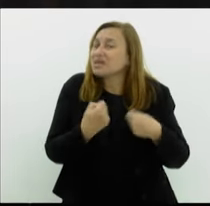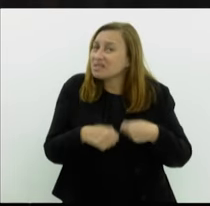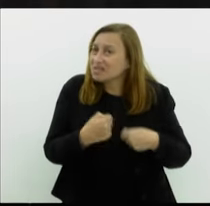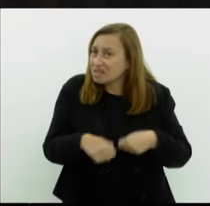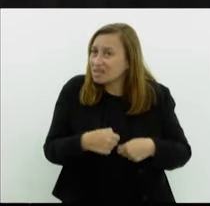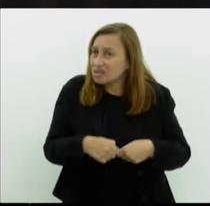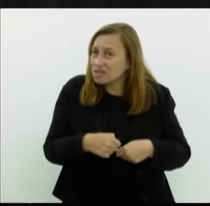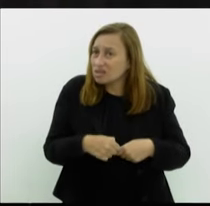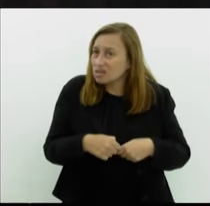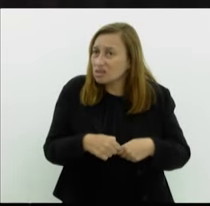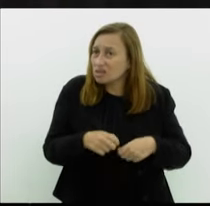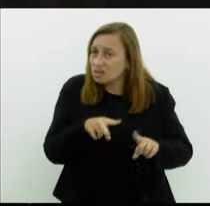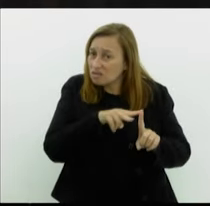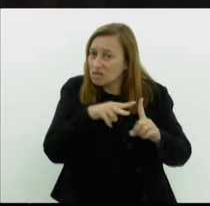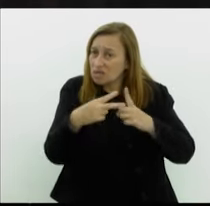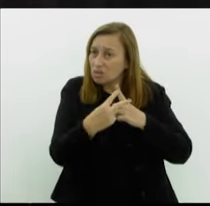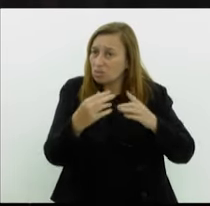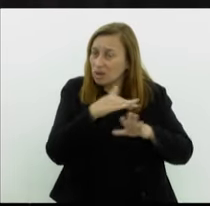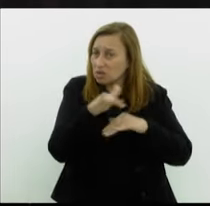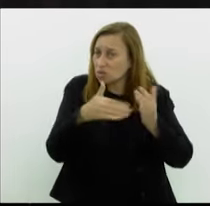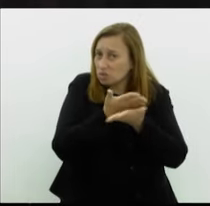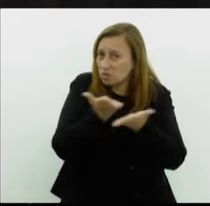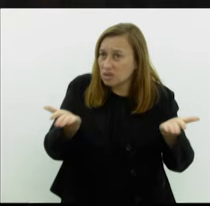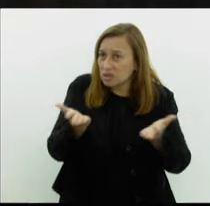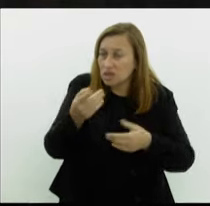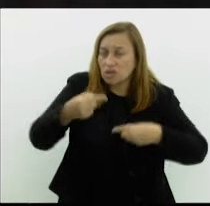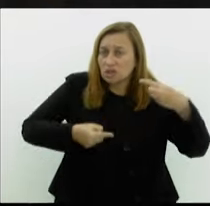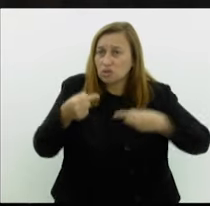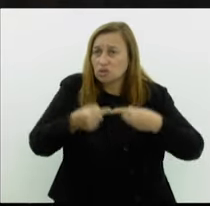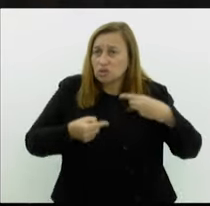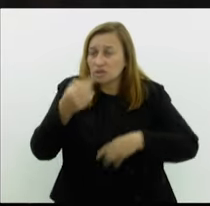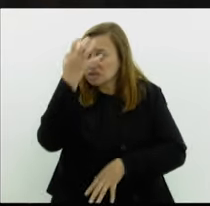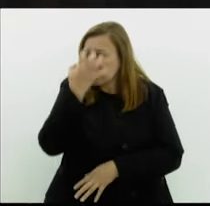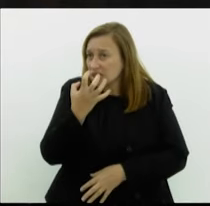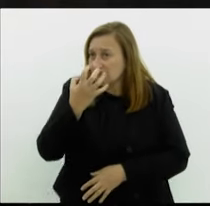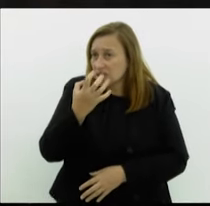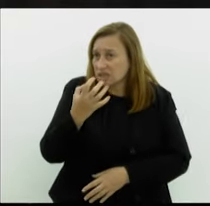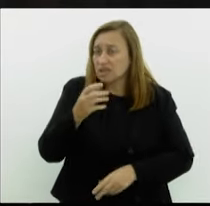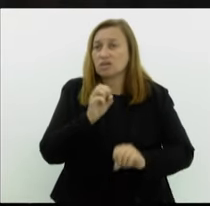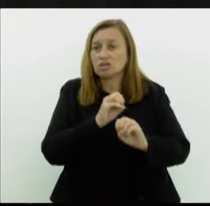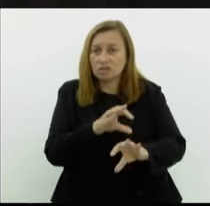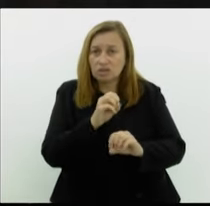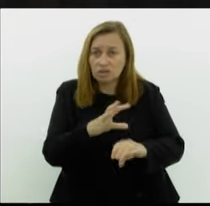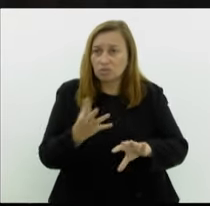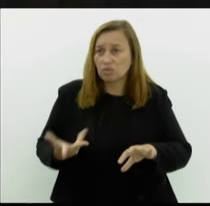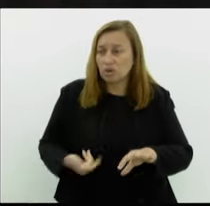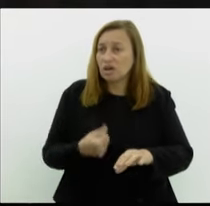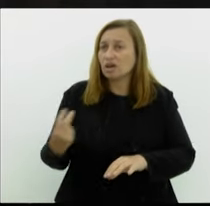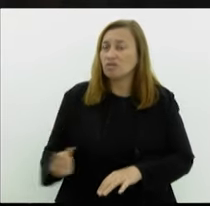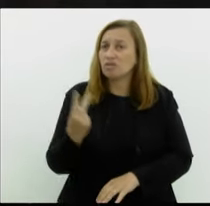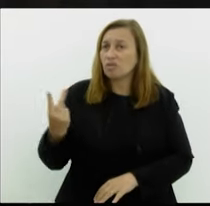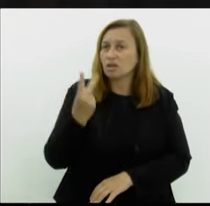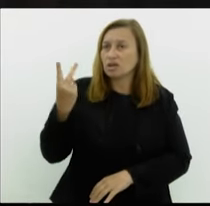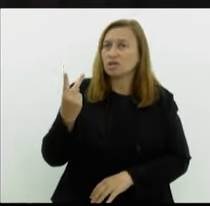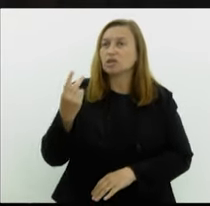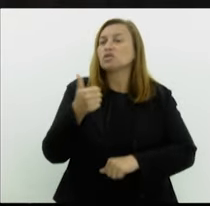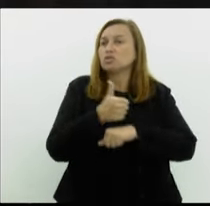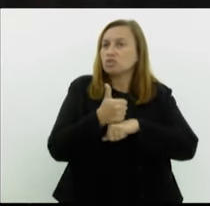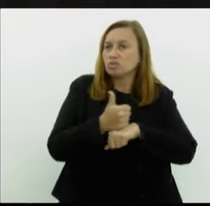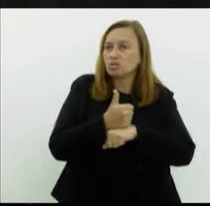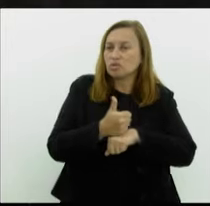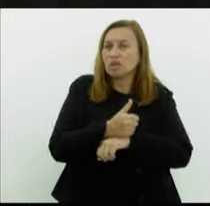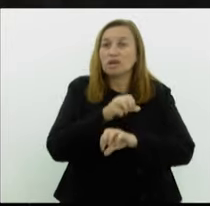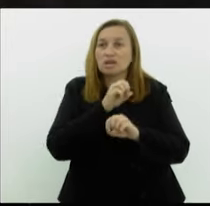evidente para todas e todos nós que debatemos com seriedade a educação pública. É a valorização das e dos profissionais de